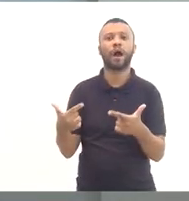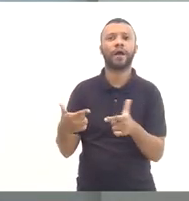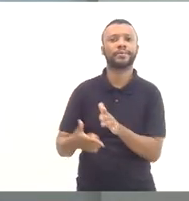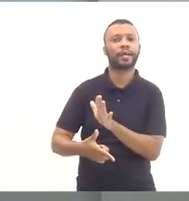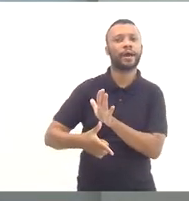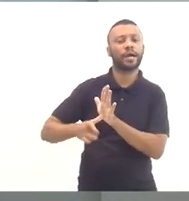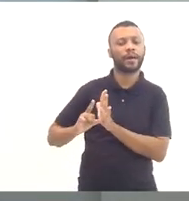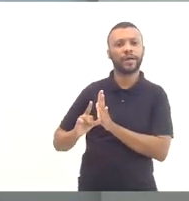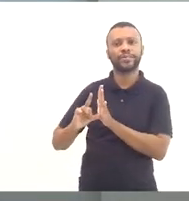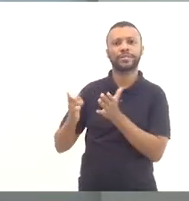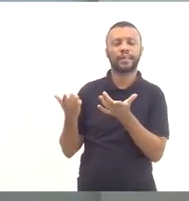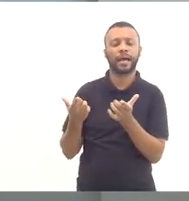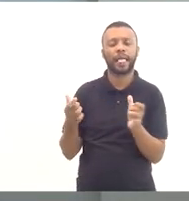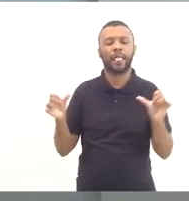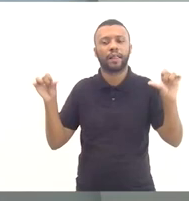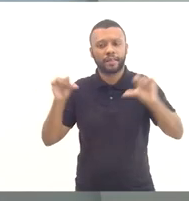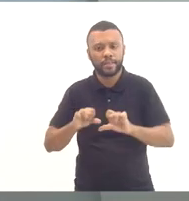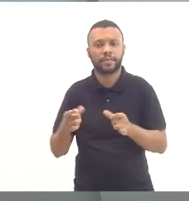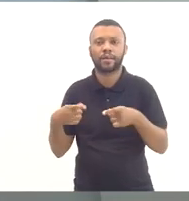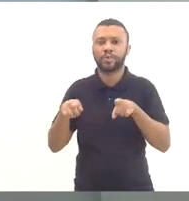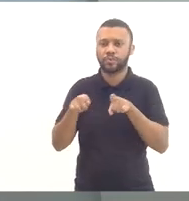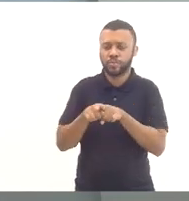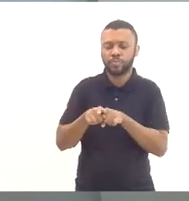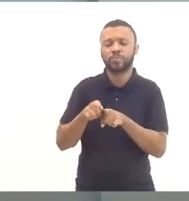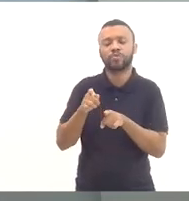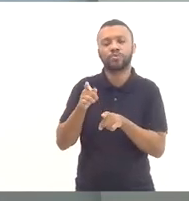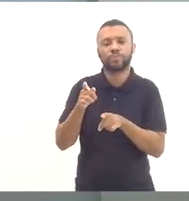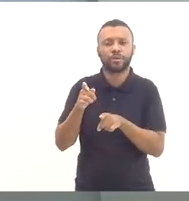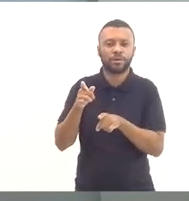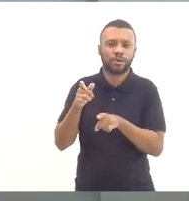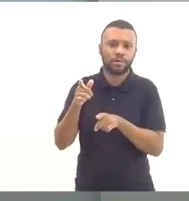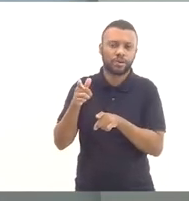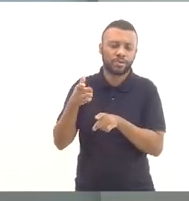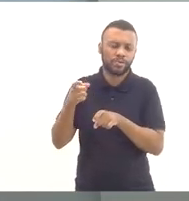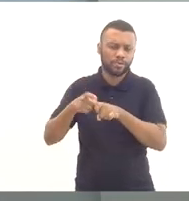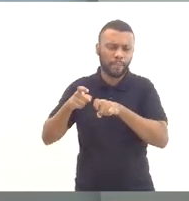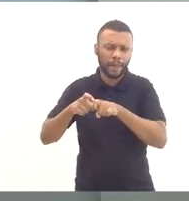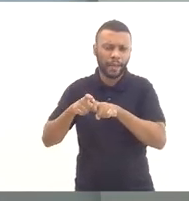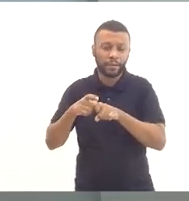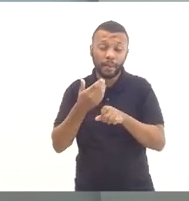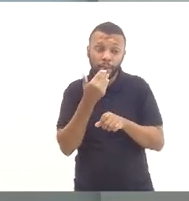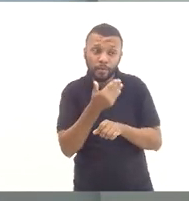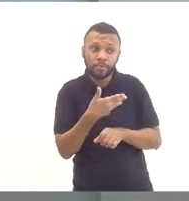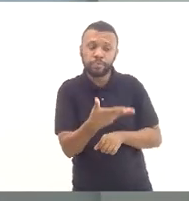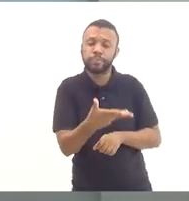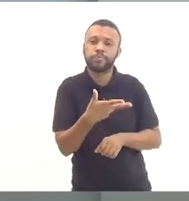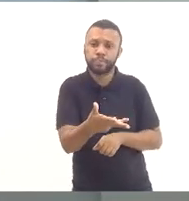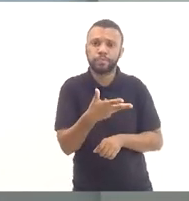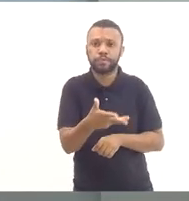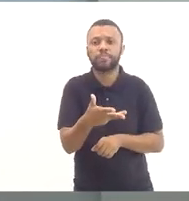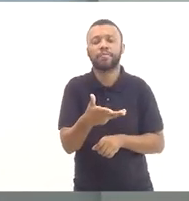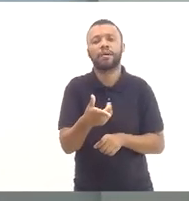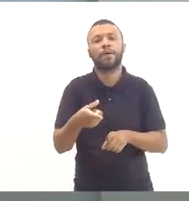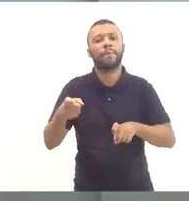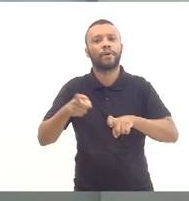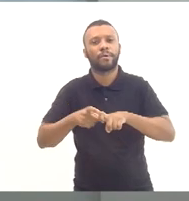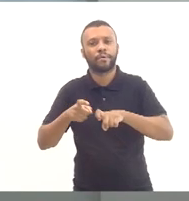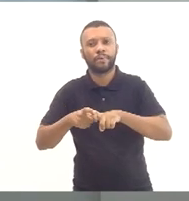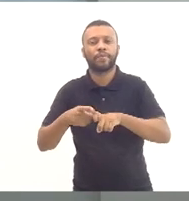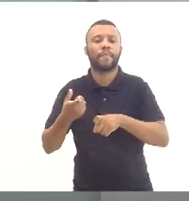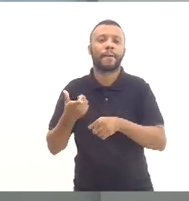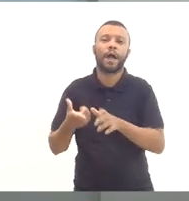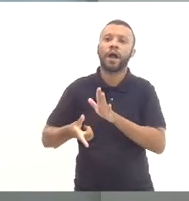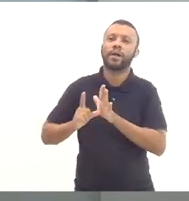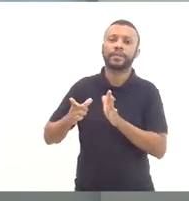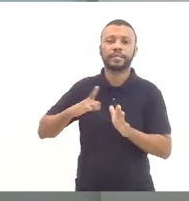um pouquinho antes da crise está com um médico que tinha também visto uma criança com essa doença e falou para mãe dele corre com seu filho para clínica do Doutor Kevin acho que ele tem a